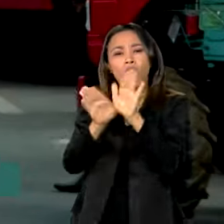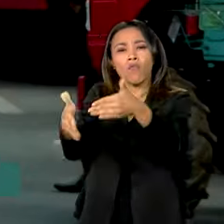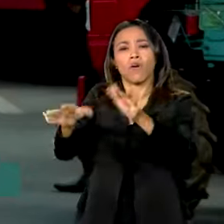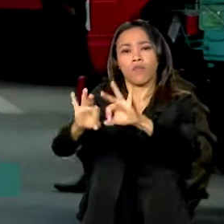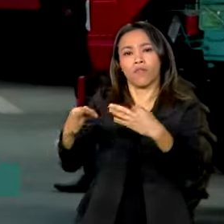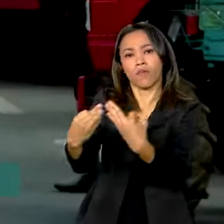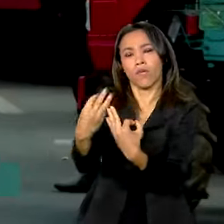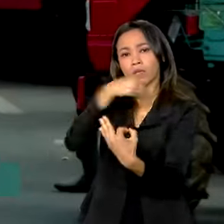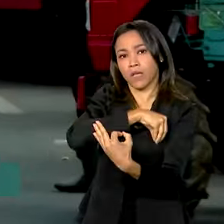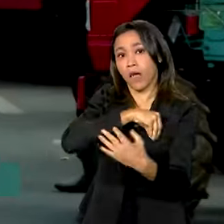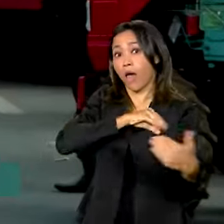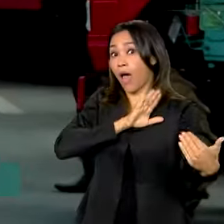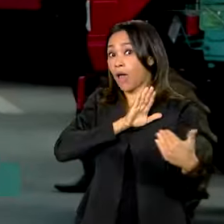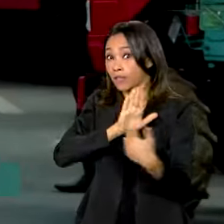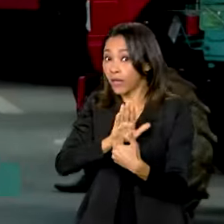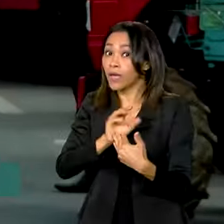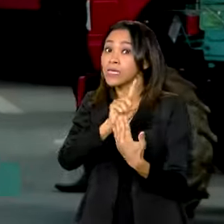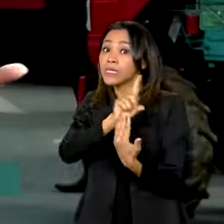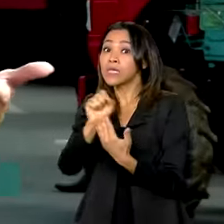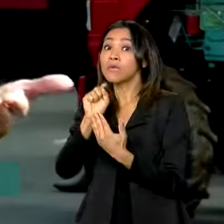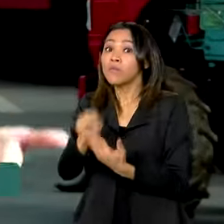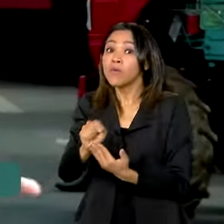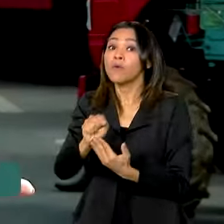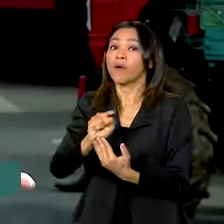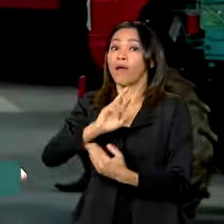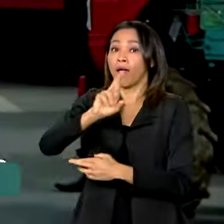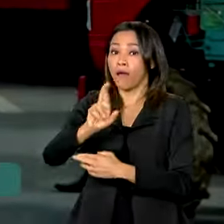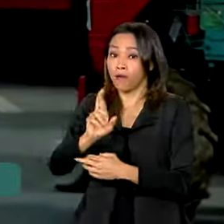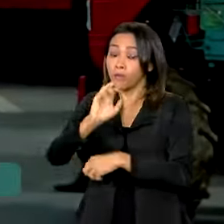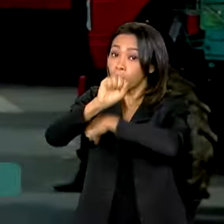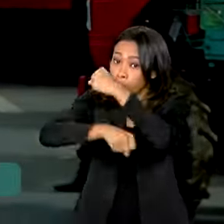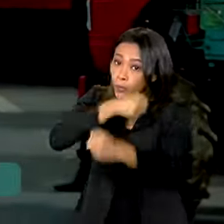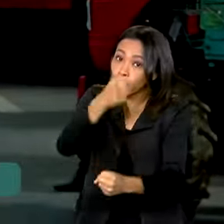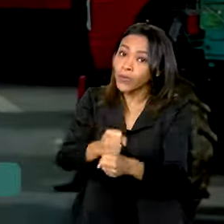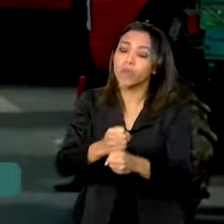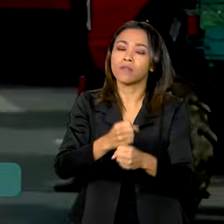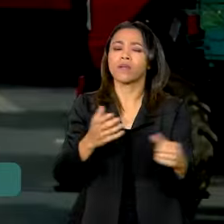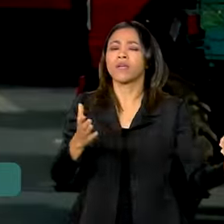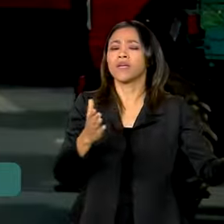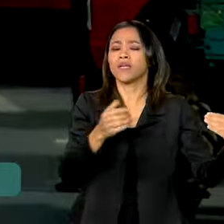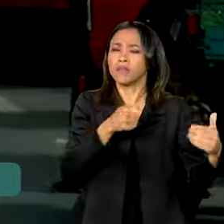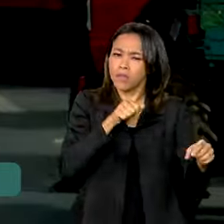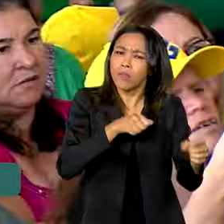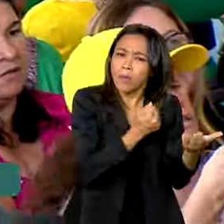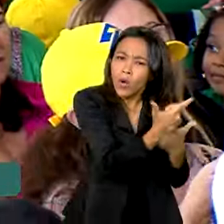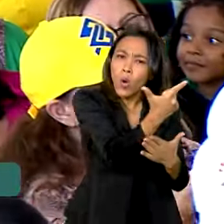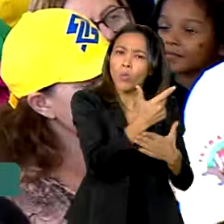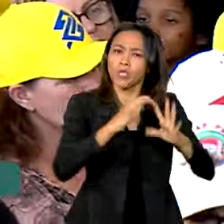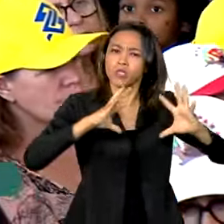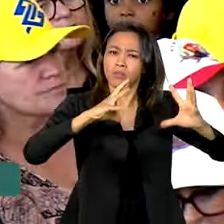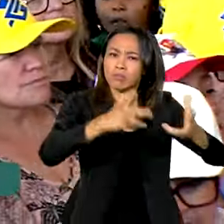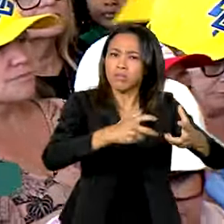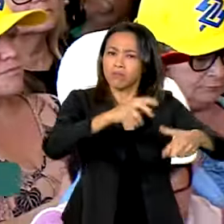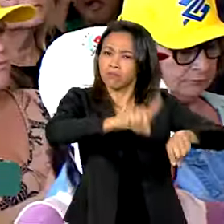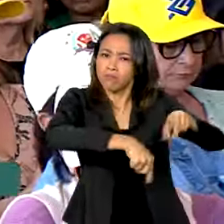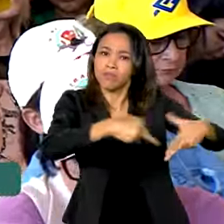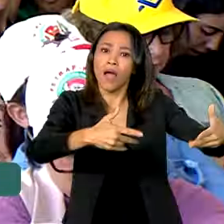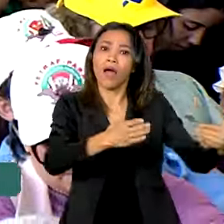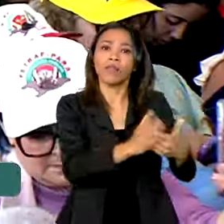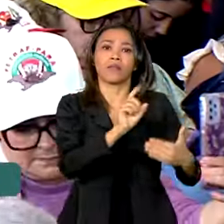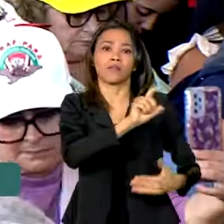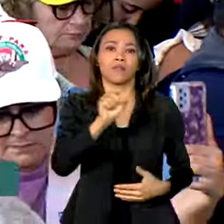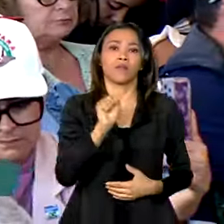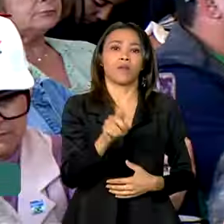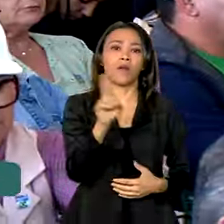anual de até 100 mil reais e vai financiar máquinas de até 50 mil reais. Ao todo, Mais